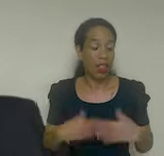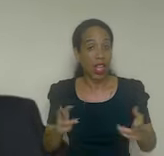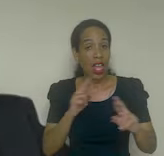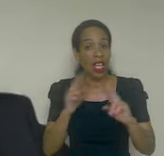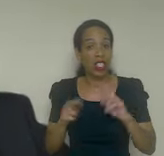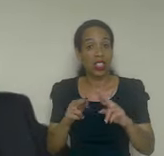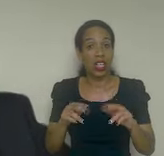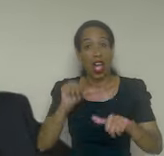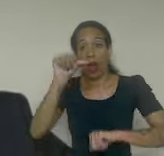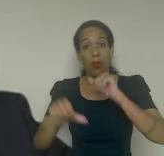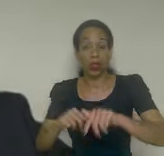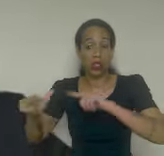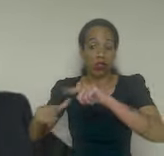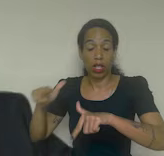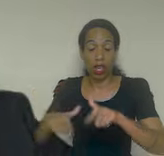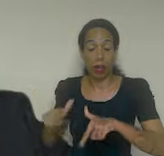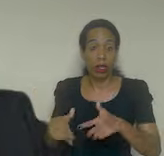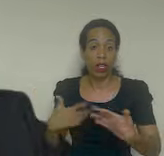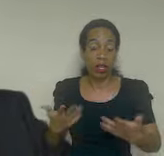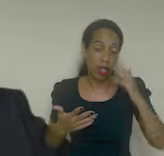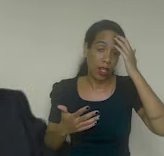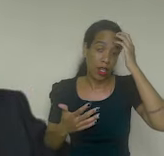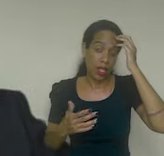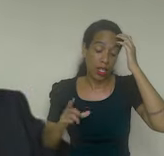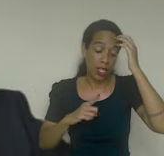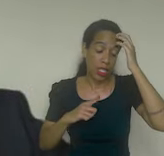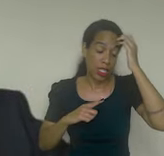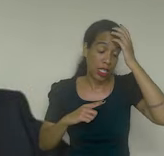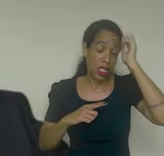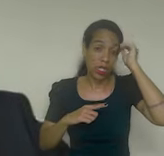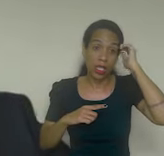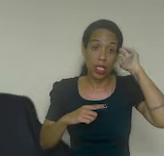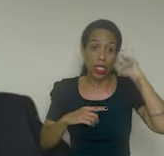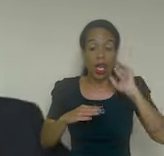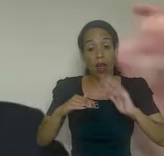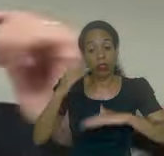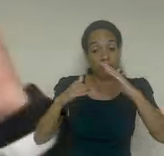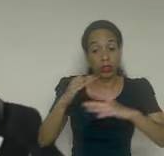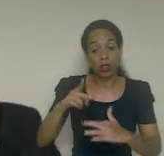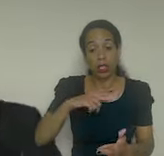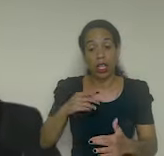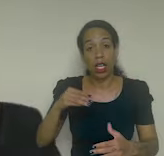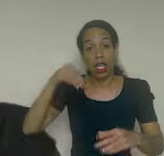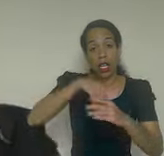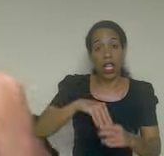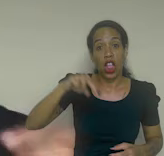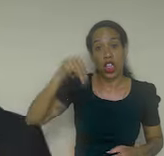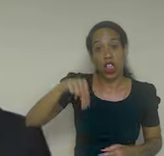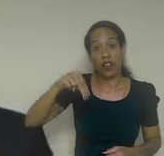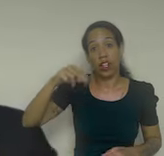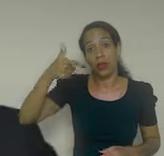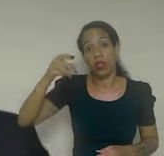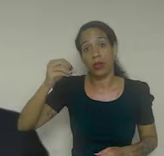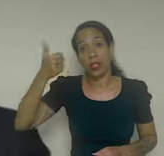em relação à reforma trabalhista, né? A reforma trabalhista, apesar de ter sido promulgada e entrada em vigor em novembro de